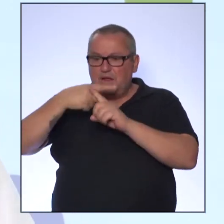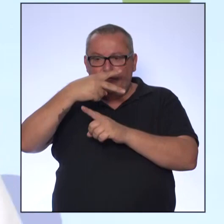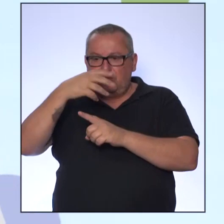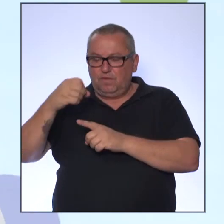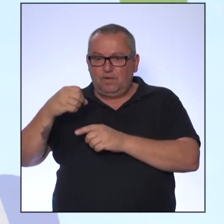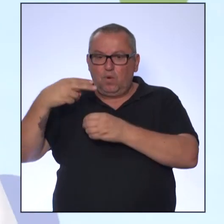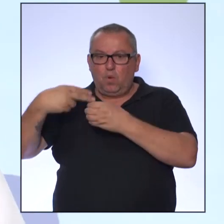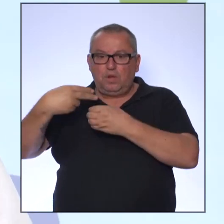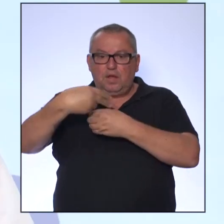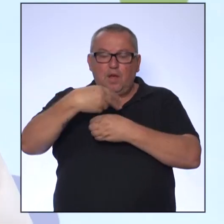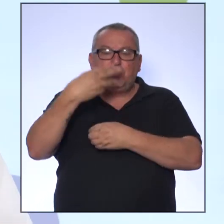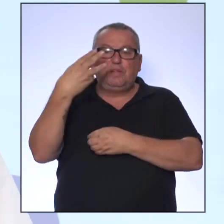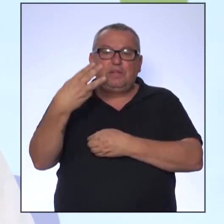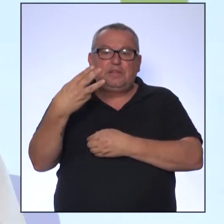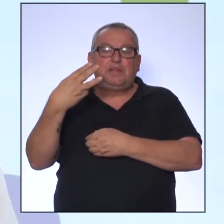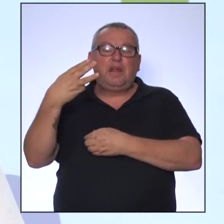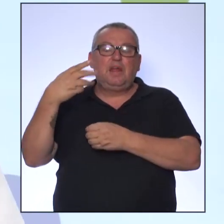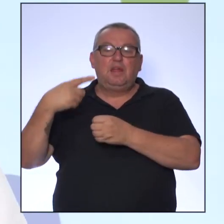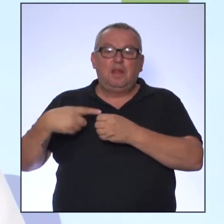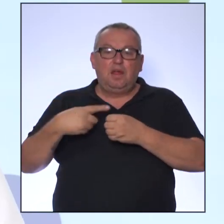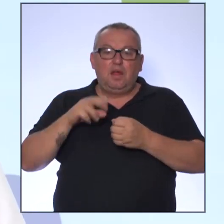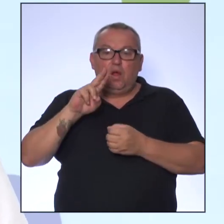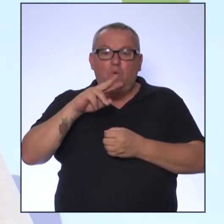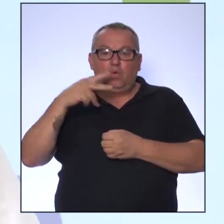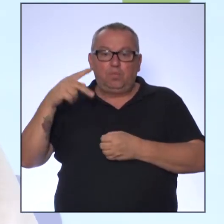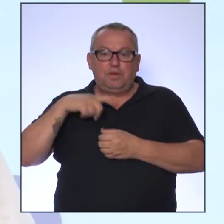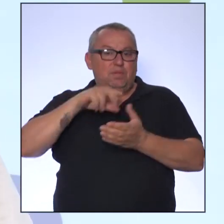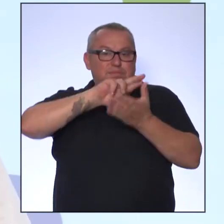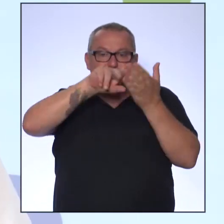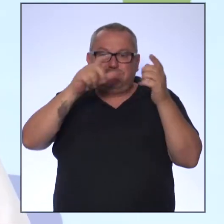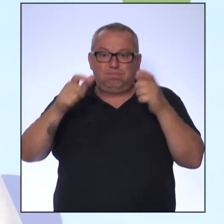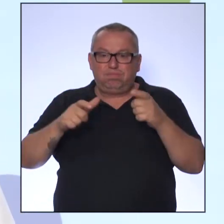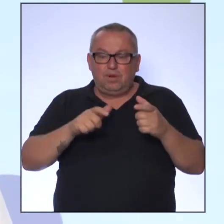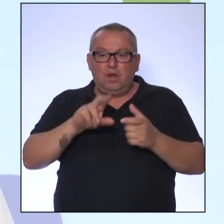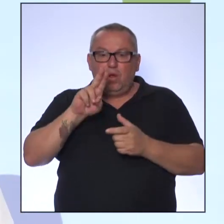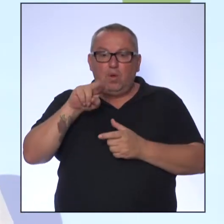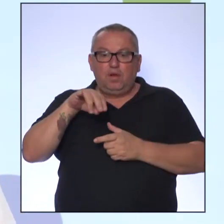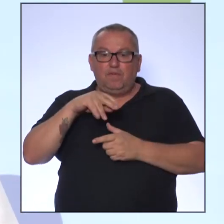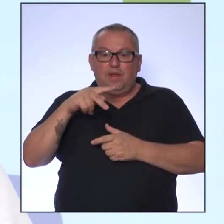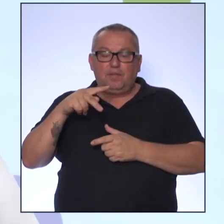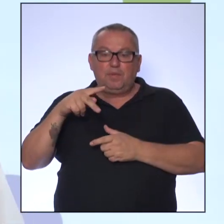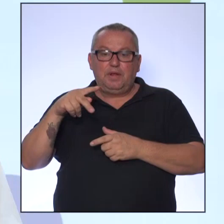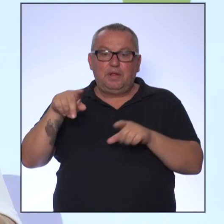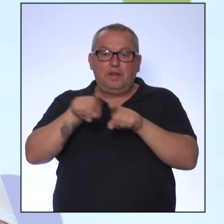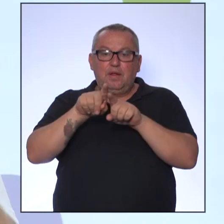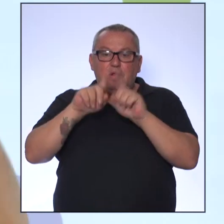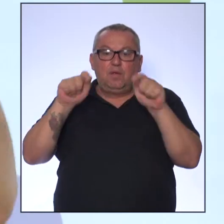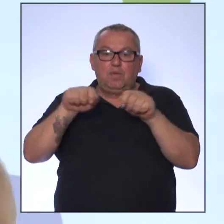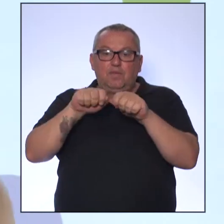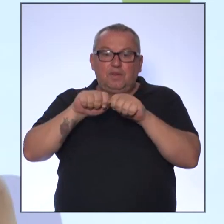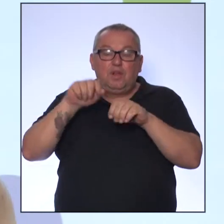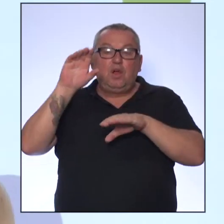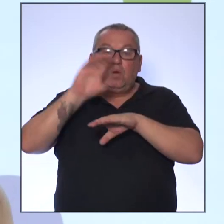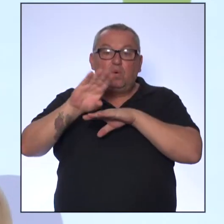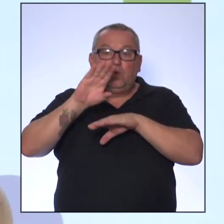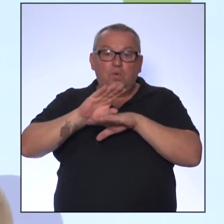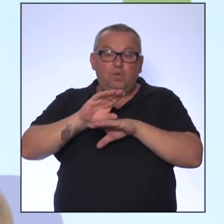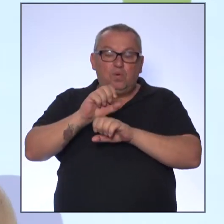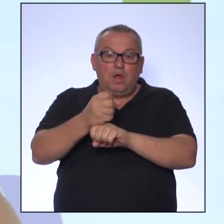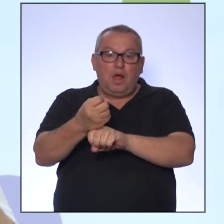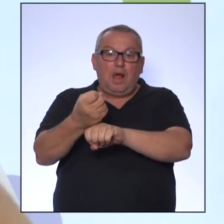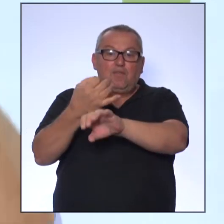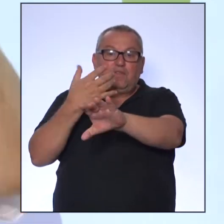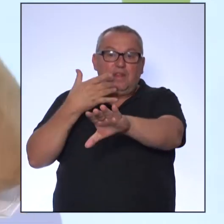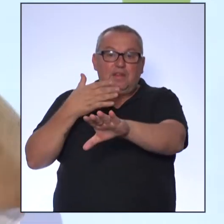em 3 cidades, você tem a USP em diversas cidades. A Univesp, que é a universidade virtual, você pode fazer cursos